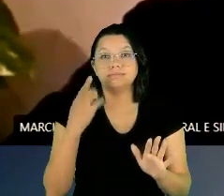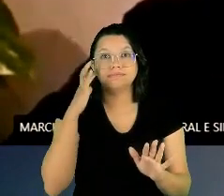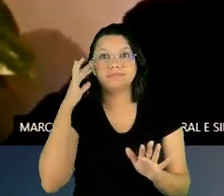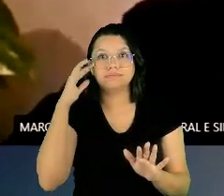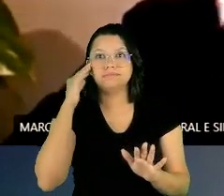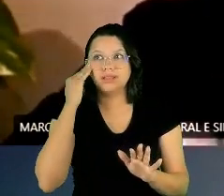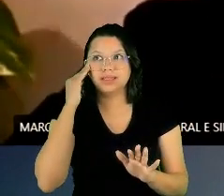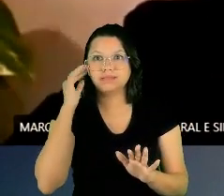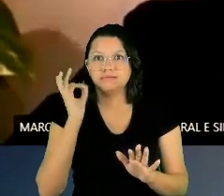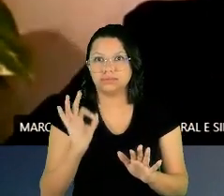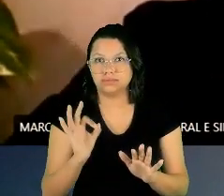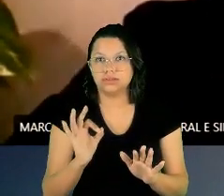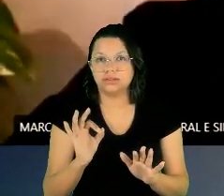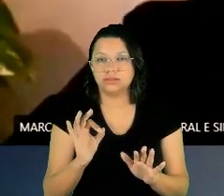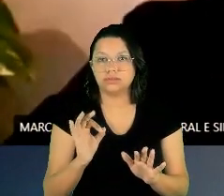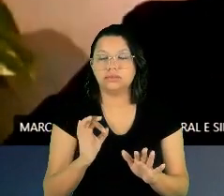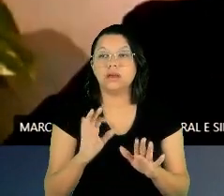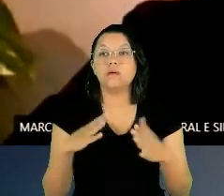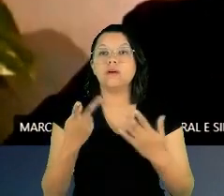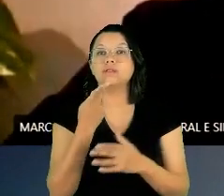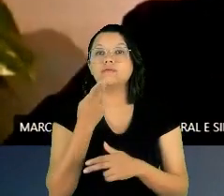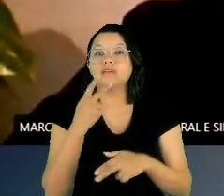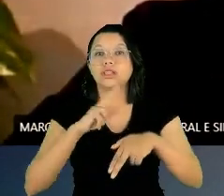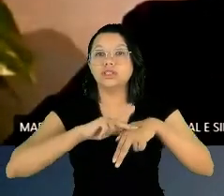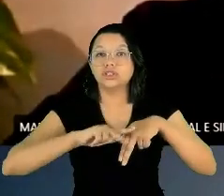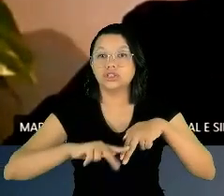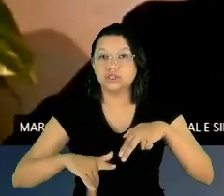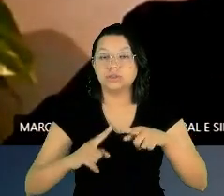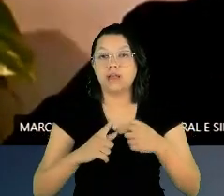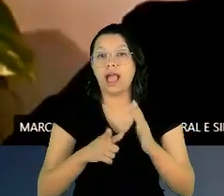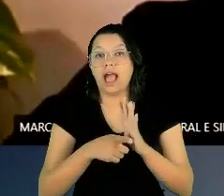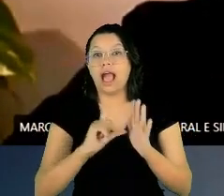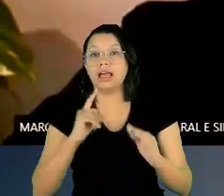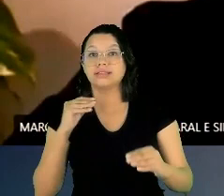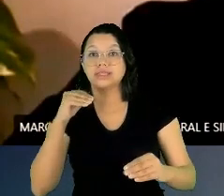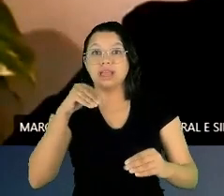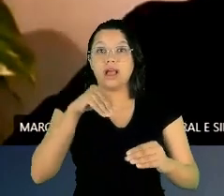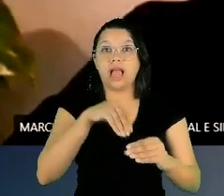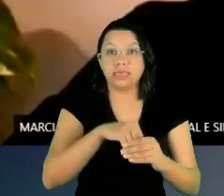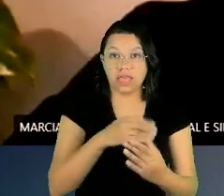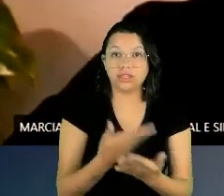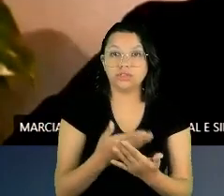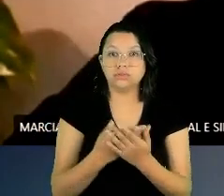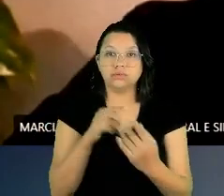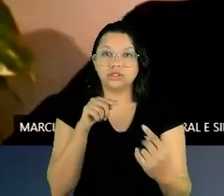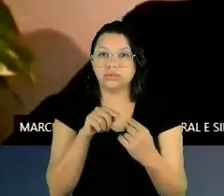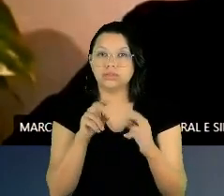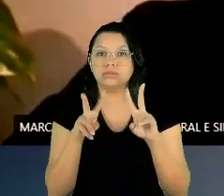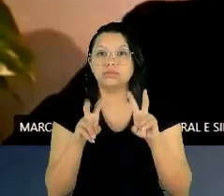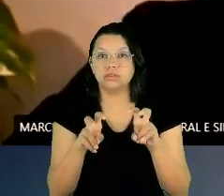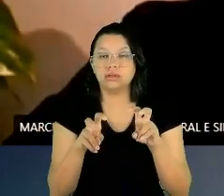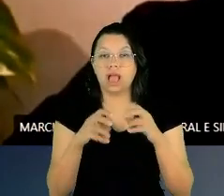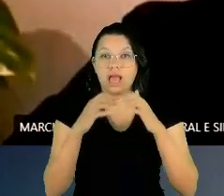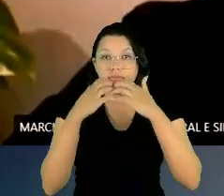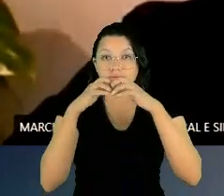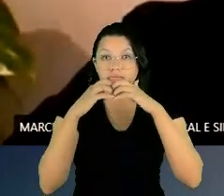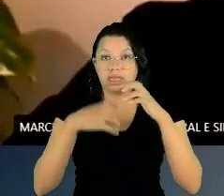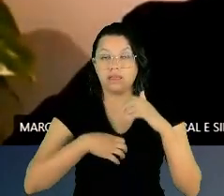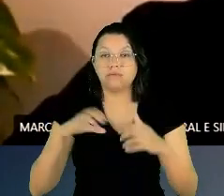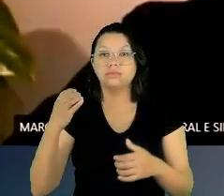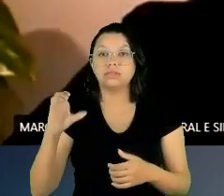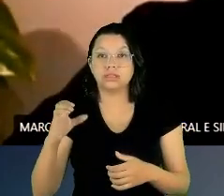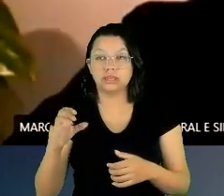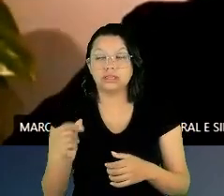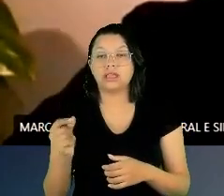mostraram que a gente era irracional, e quando a gente fala de gênero, antes de eu entrar na parte mais de estudos específicos